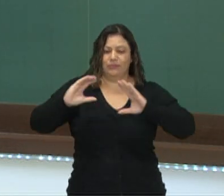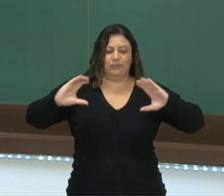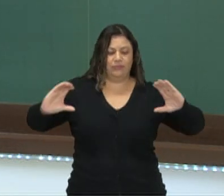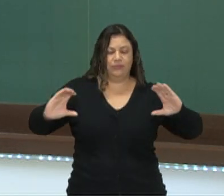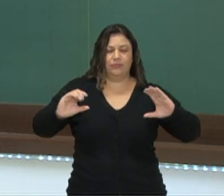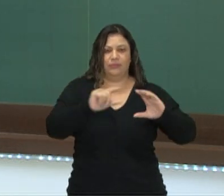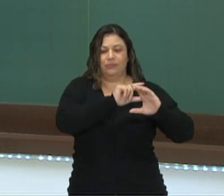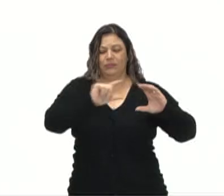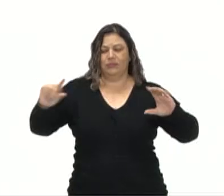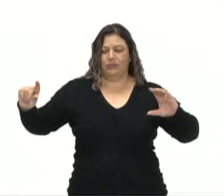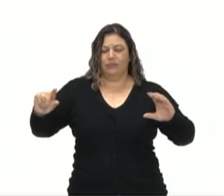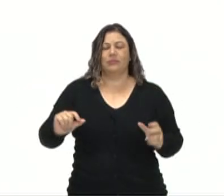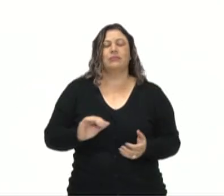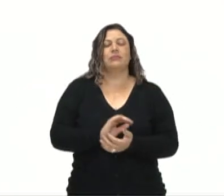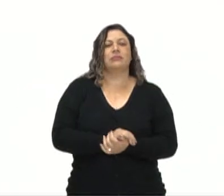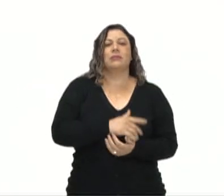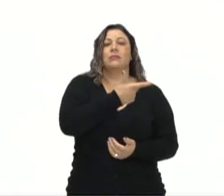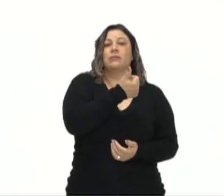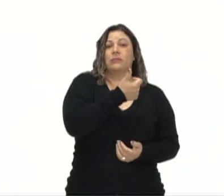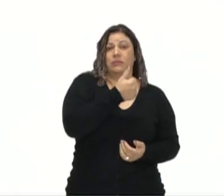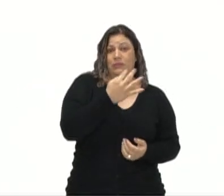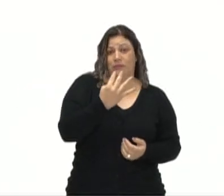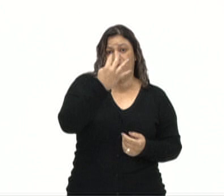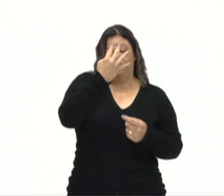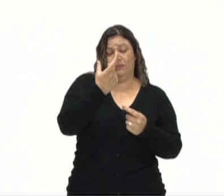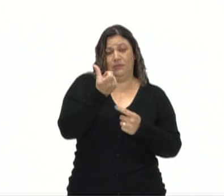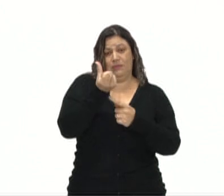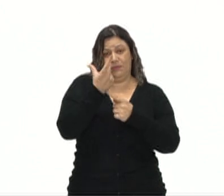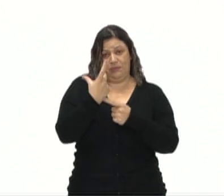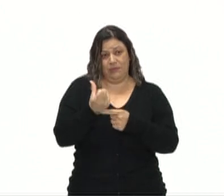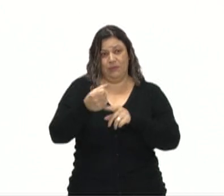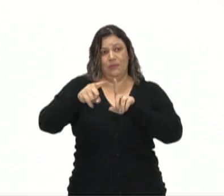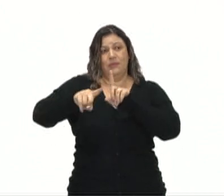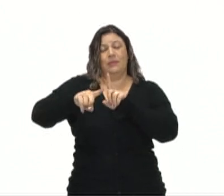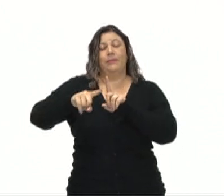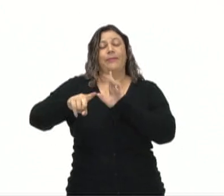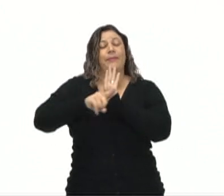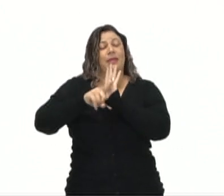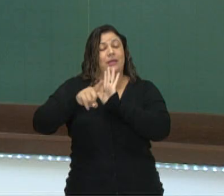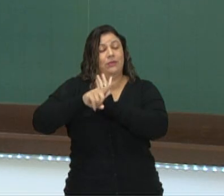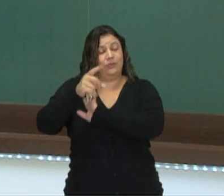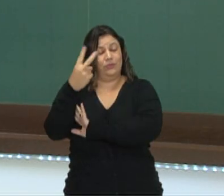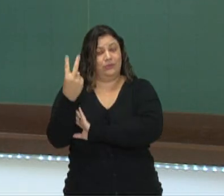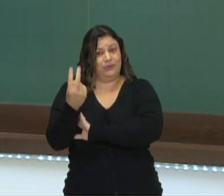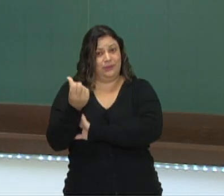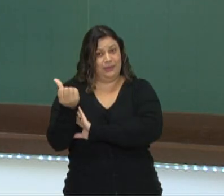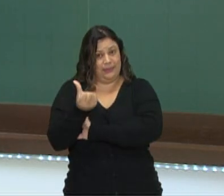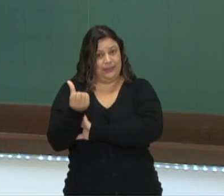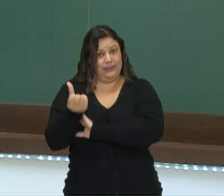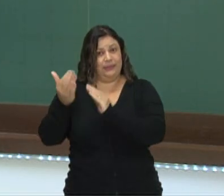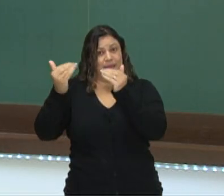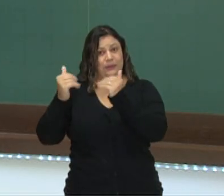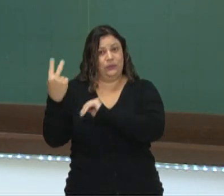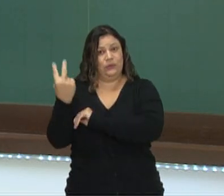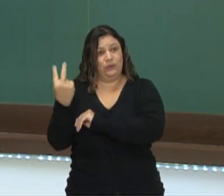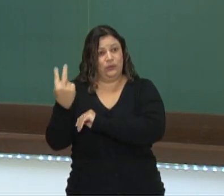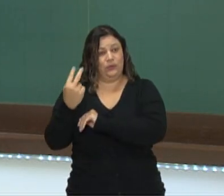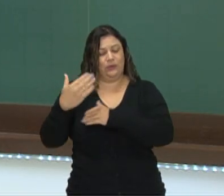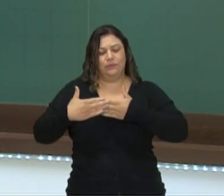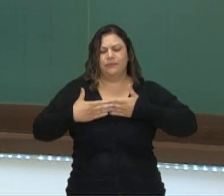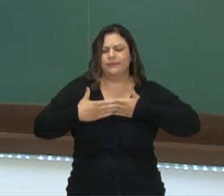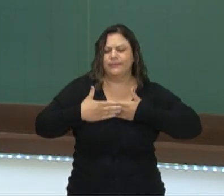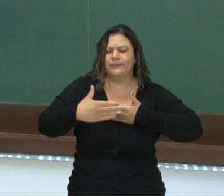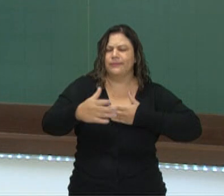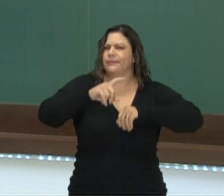12 mais 4 é 16, menos 6 resulta em 10. É fácil, né? Não é difícil a partir do momento que